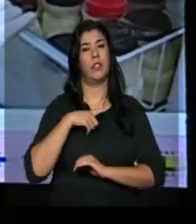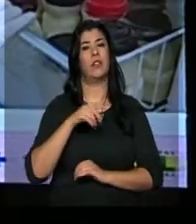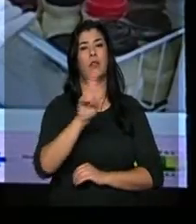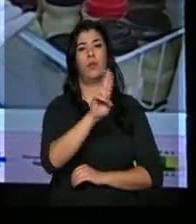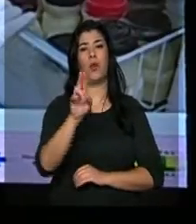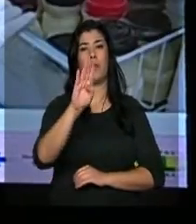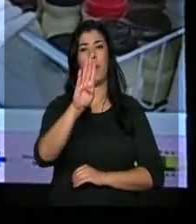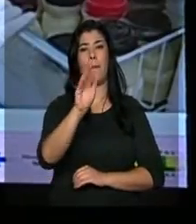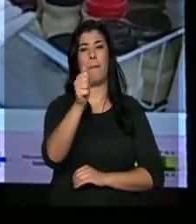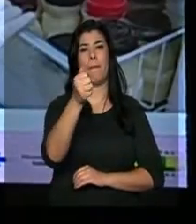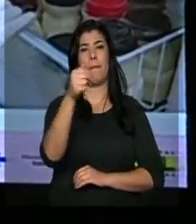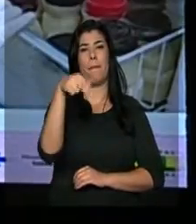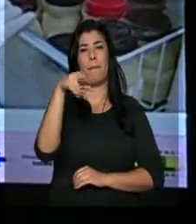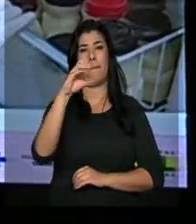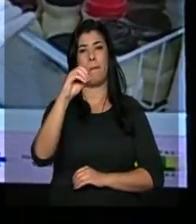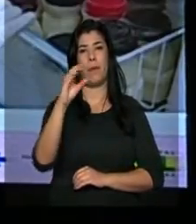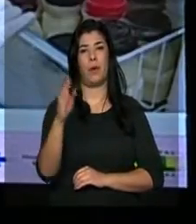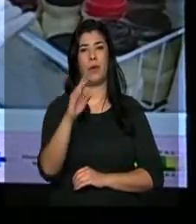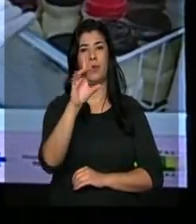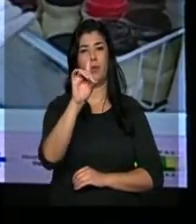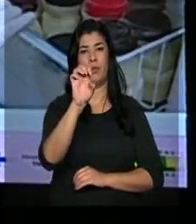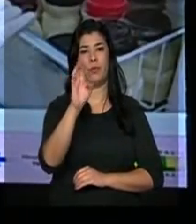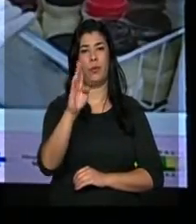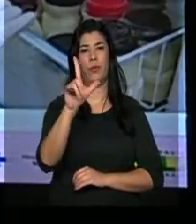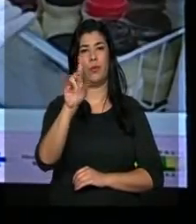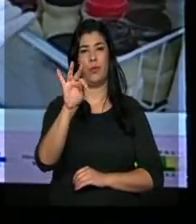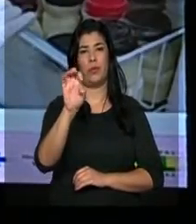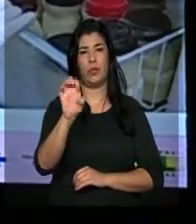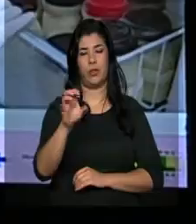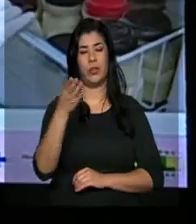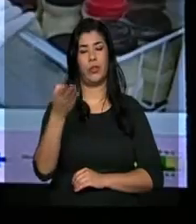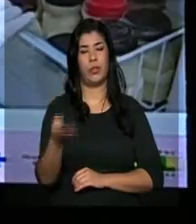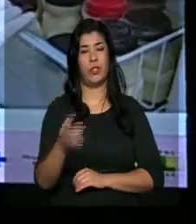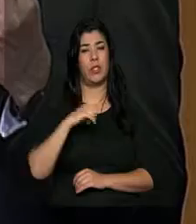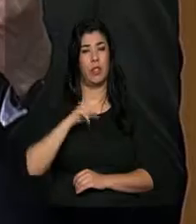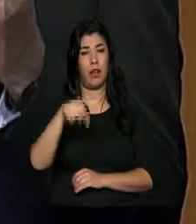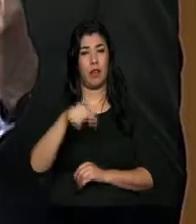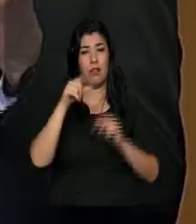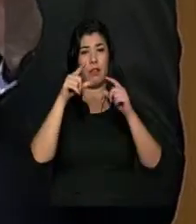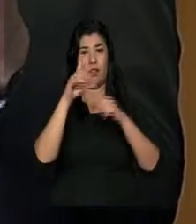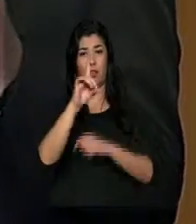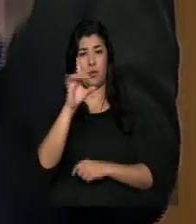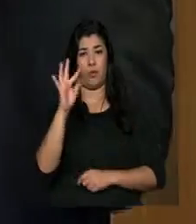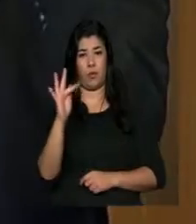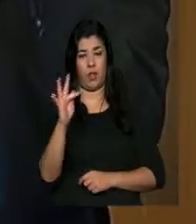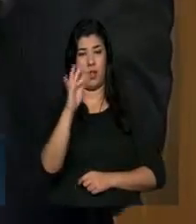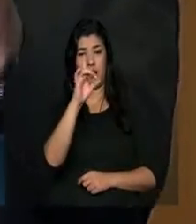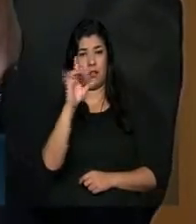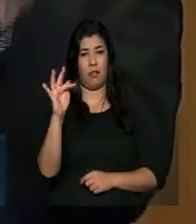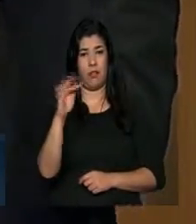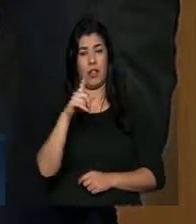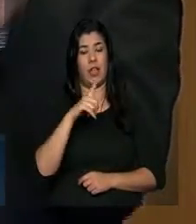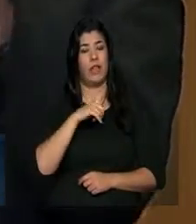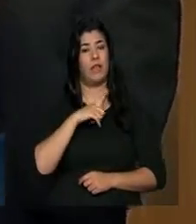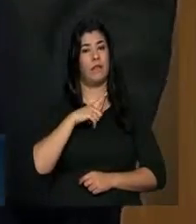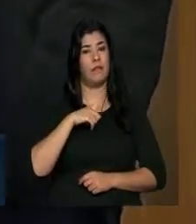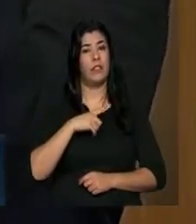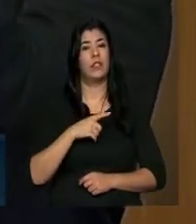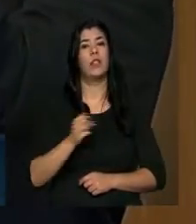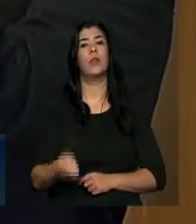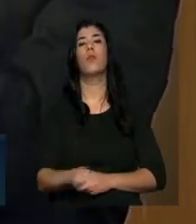eu queria render homenagens ao Distrito Federal, que é o único estado que consegue ter suficiência de